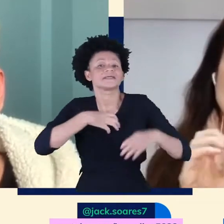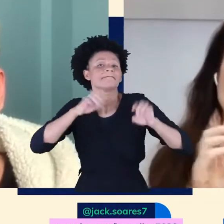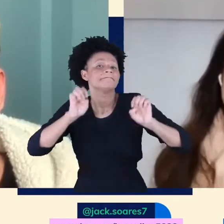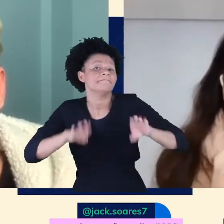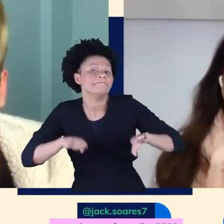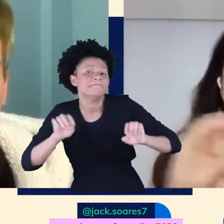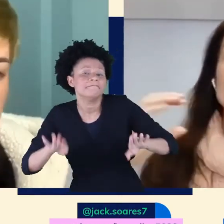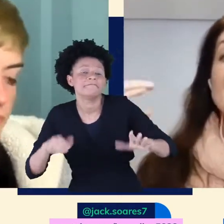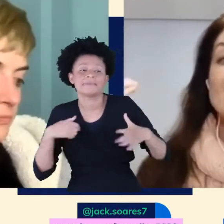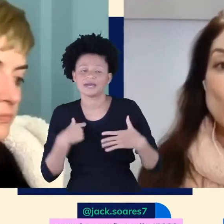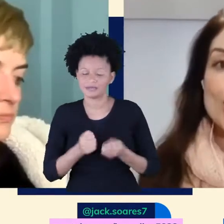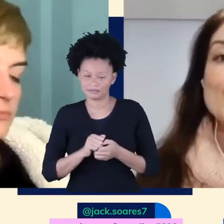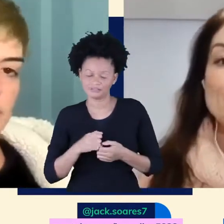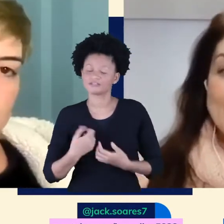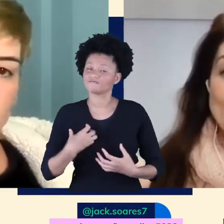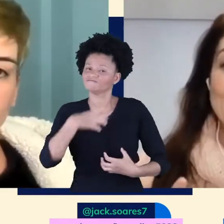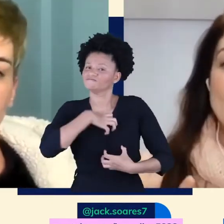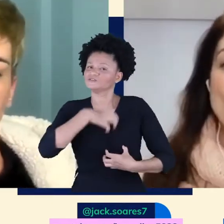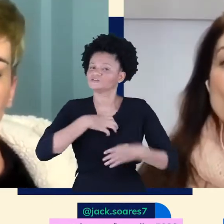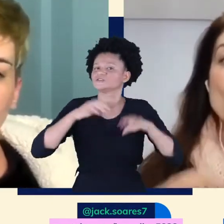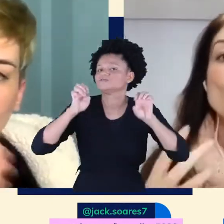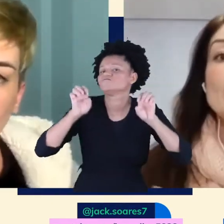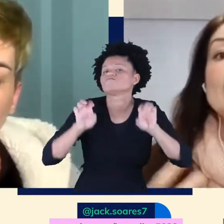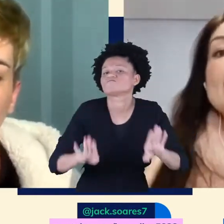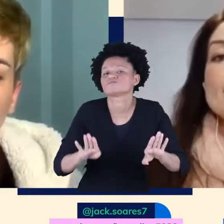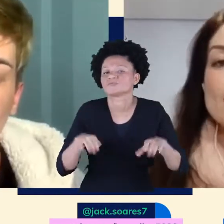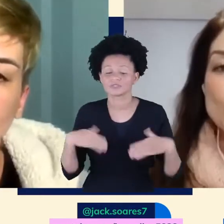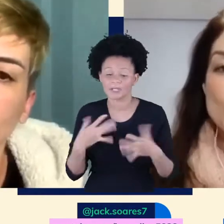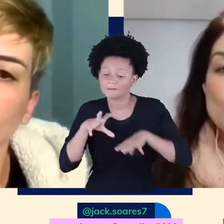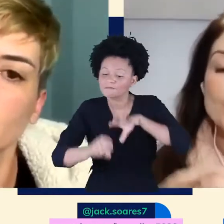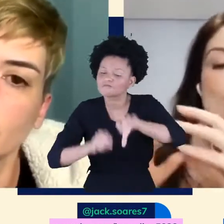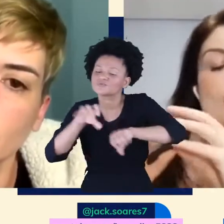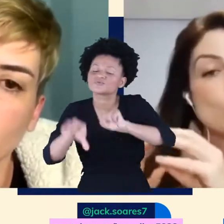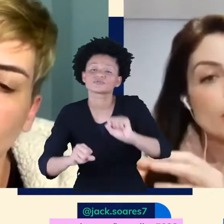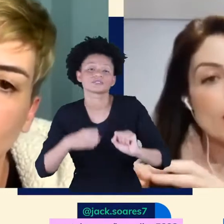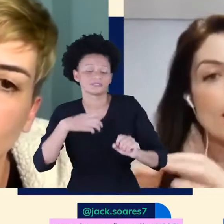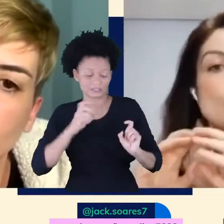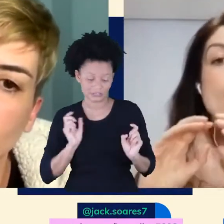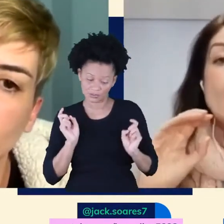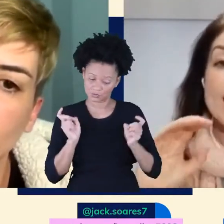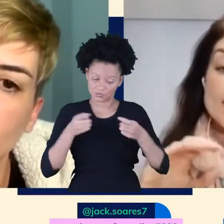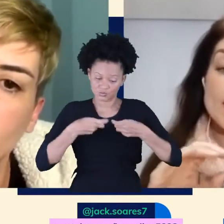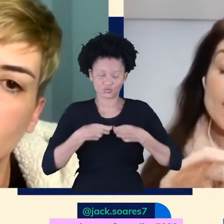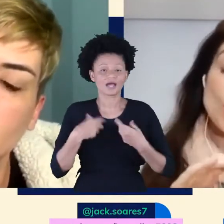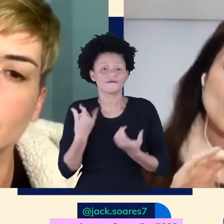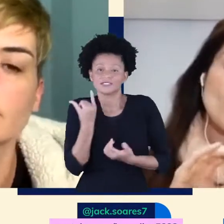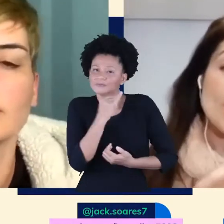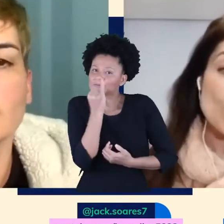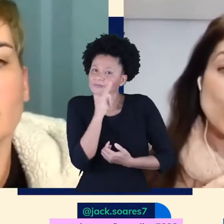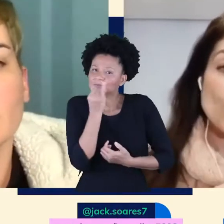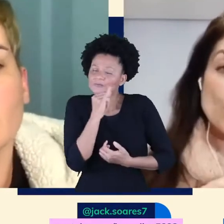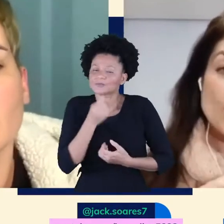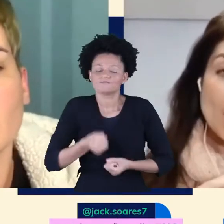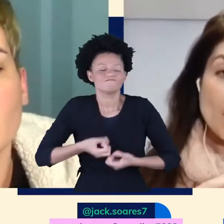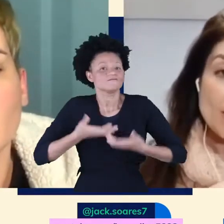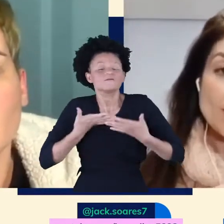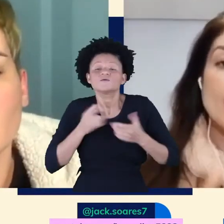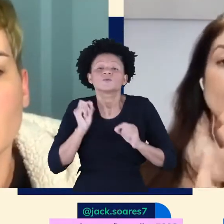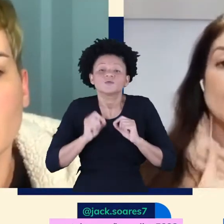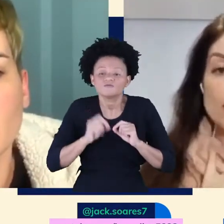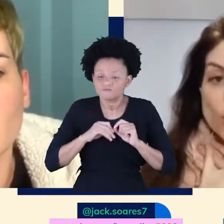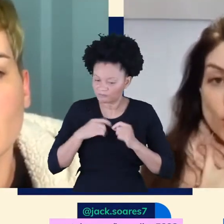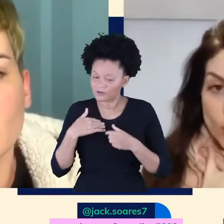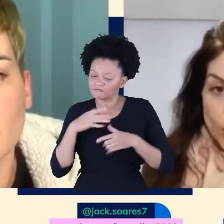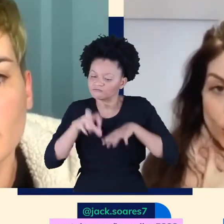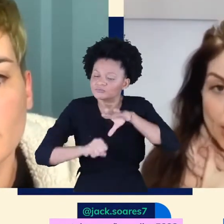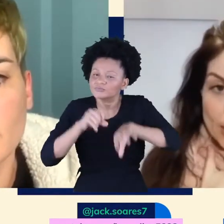palavra sintetiza bem, né, o que é essa busca. Então, sexualidade é essa energia que faz a gente buscar bem-estar